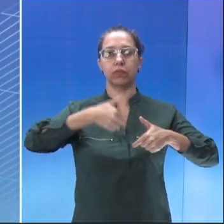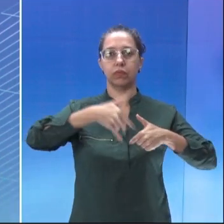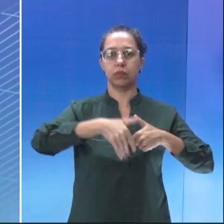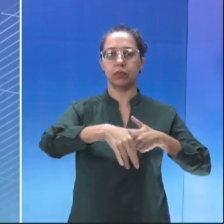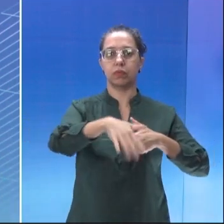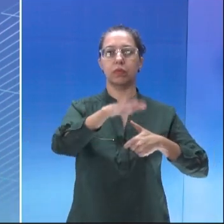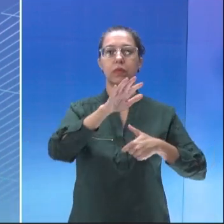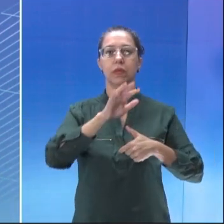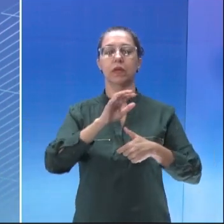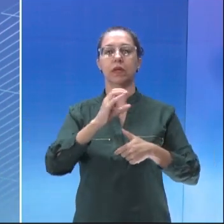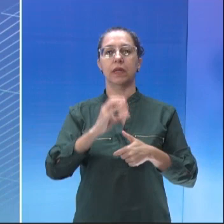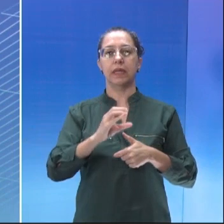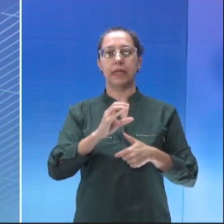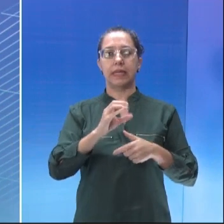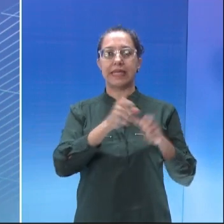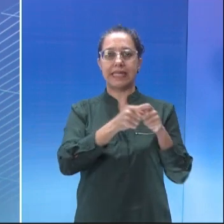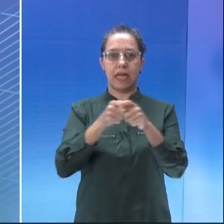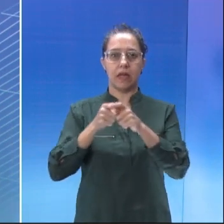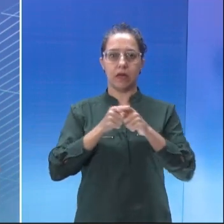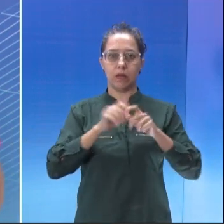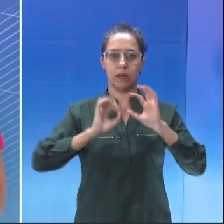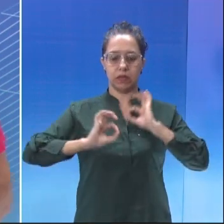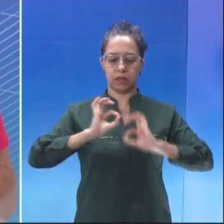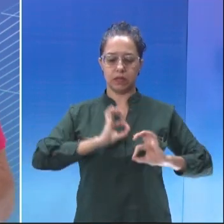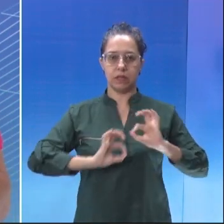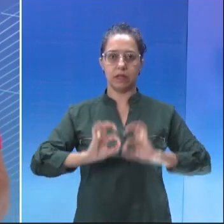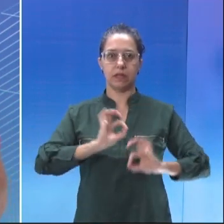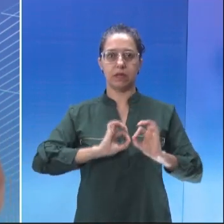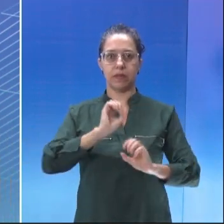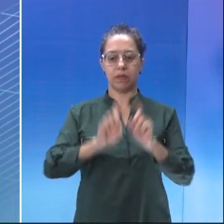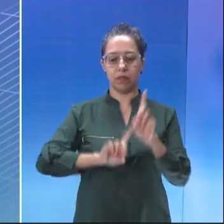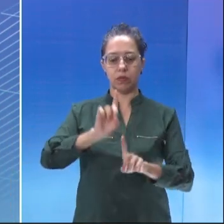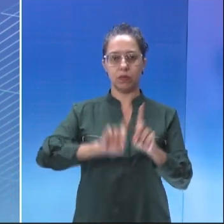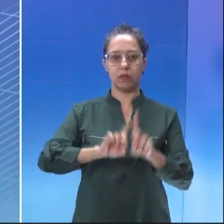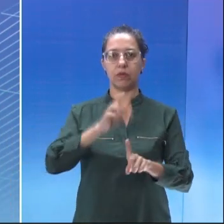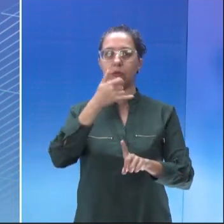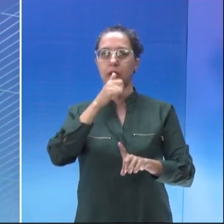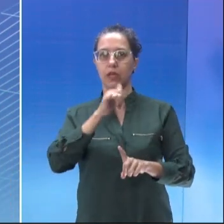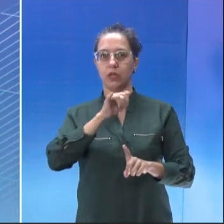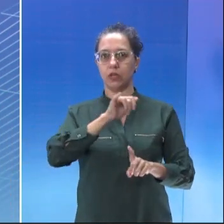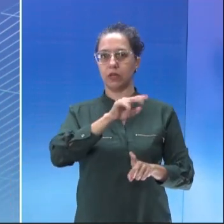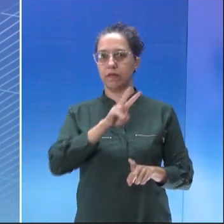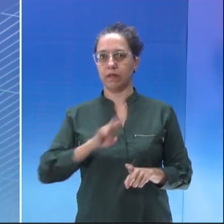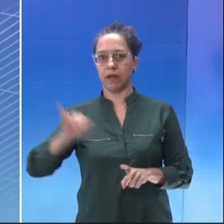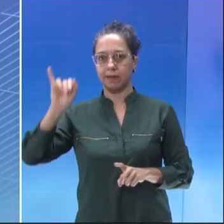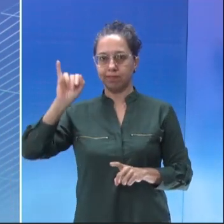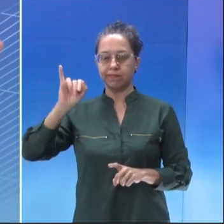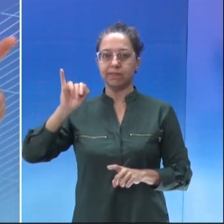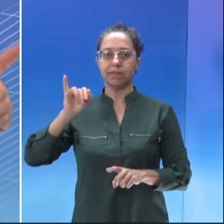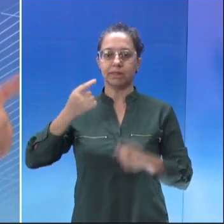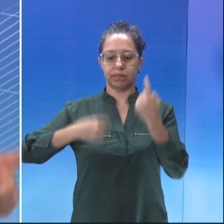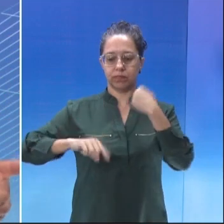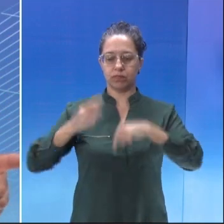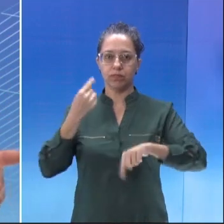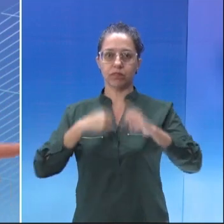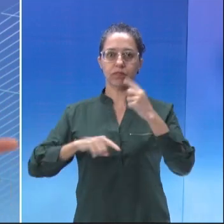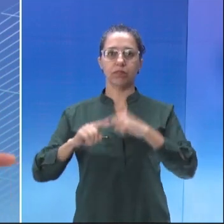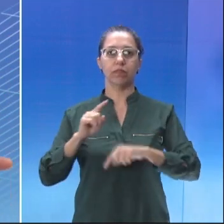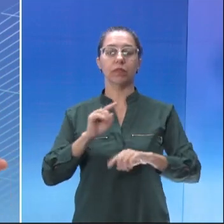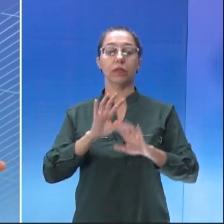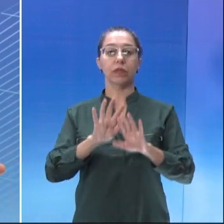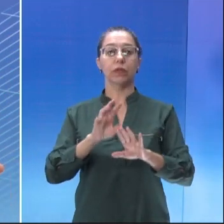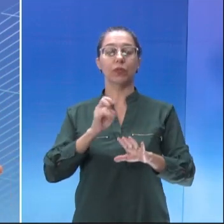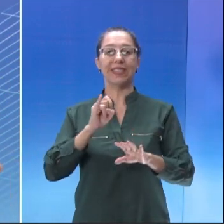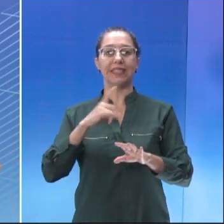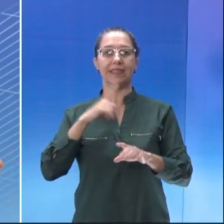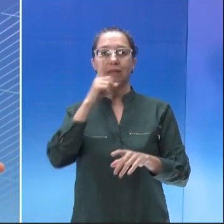ser convertida na produção de energia. Lembrando que quando ocorre um defeito